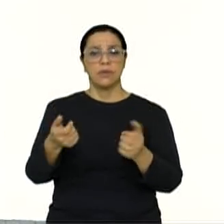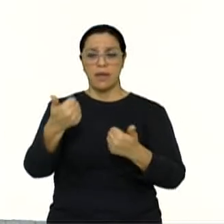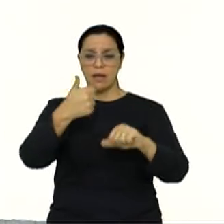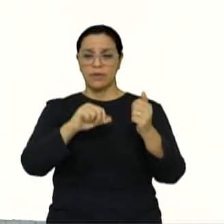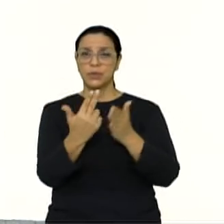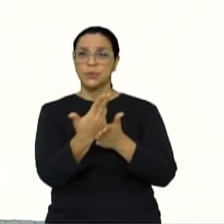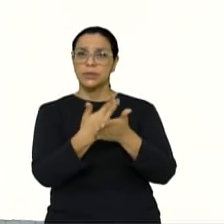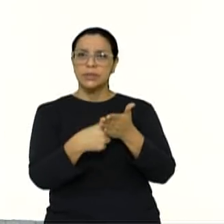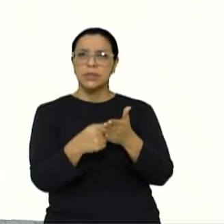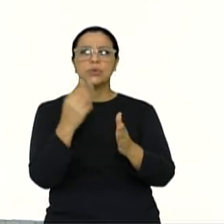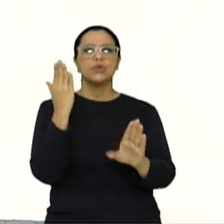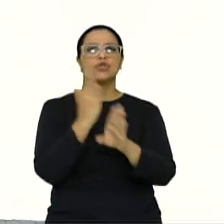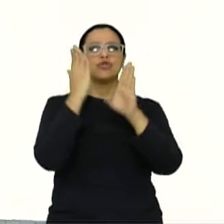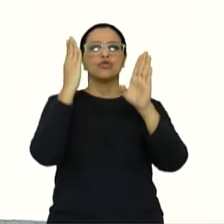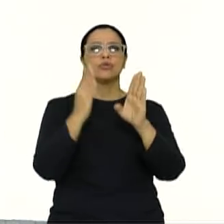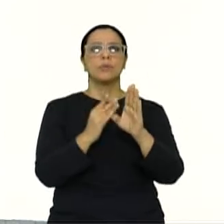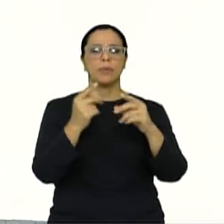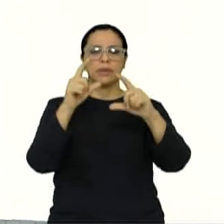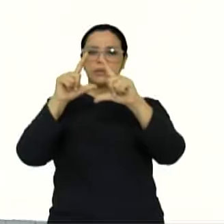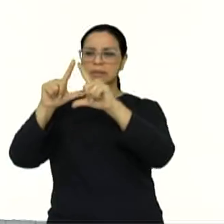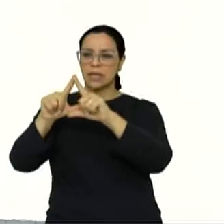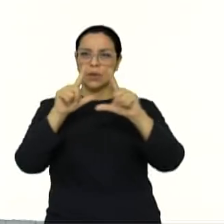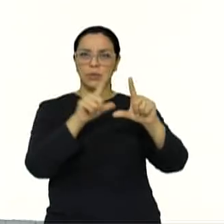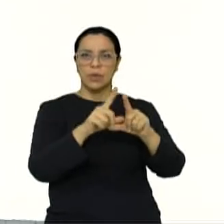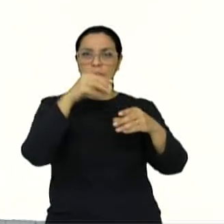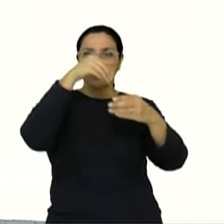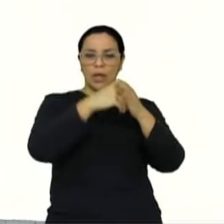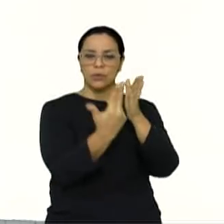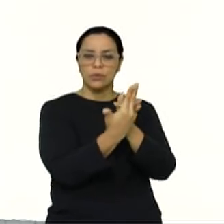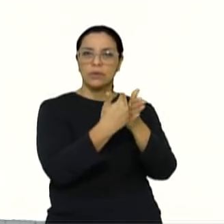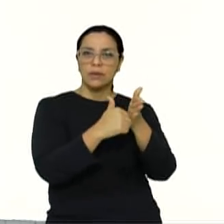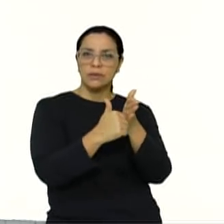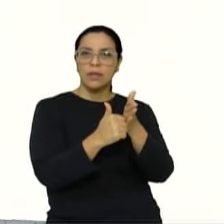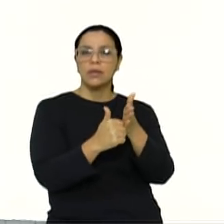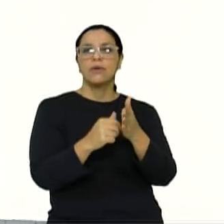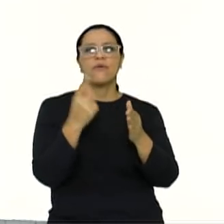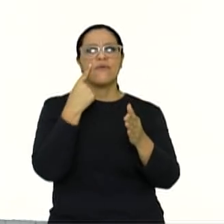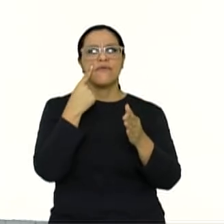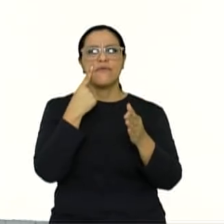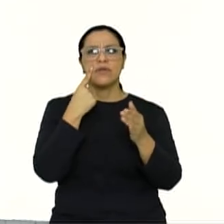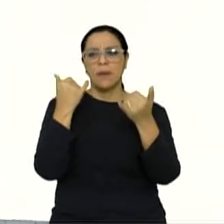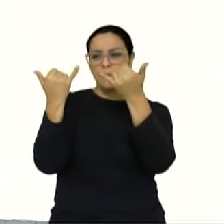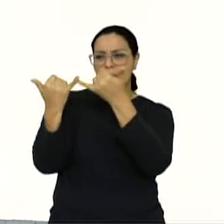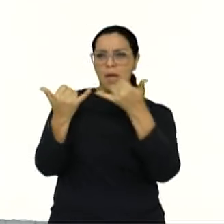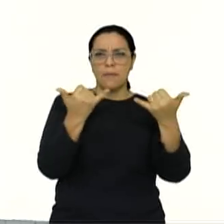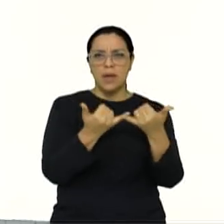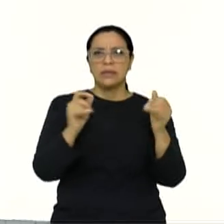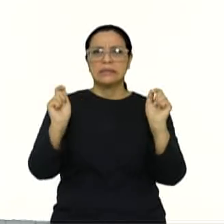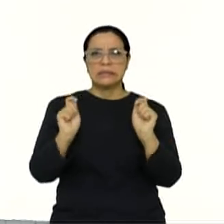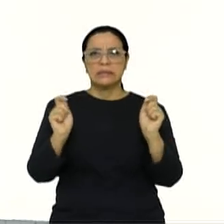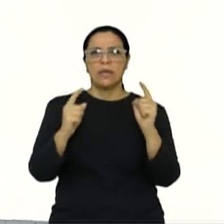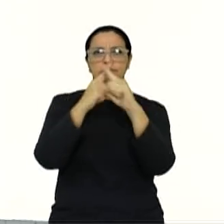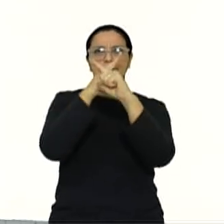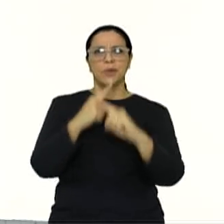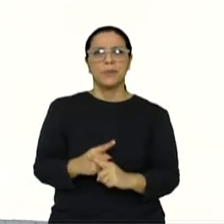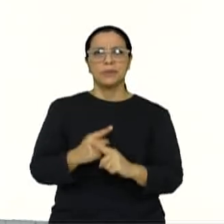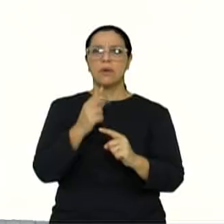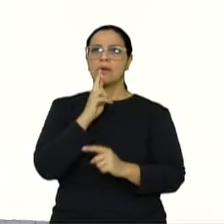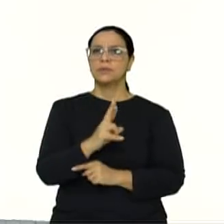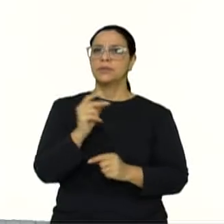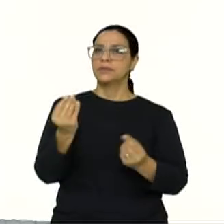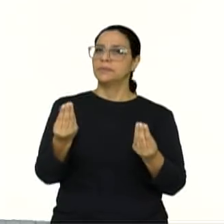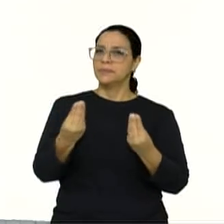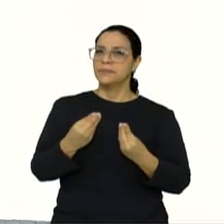Analisa a figura, descubra quais são os triângulos presentes nessa figura, verifique se eles são semelhantes e aí monta a proporção e